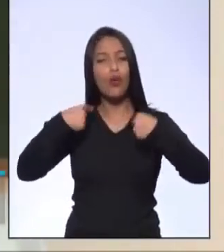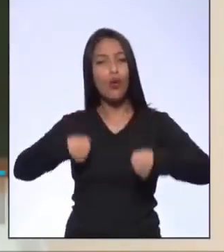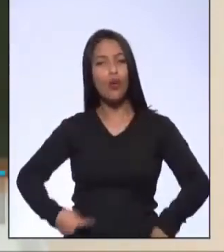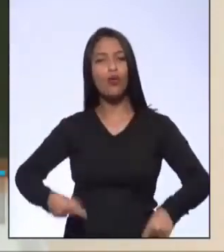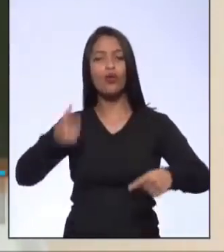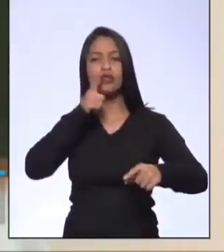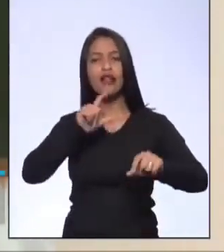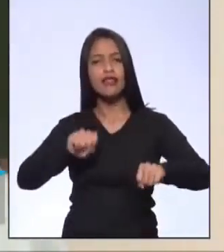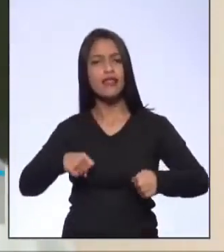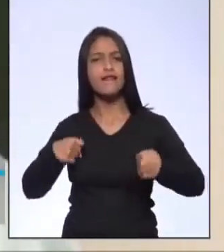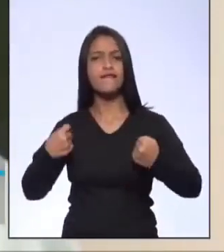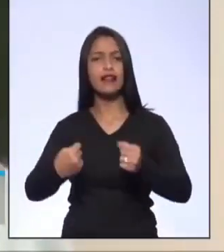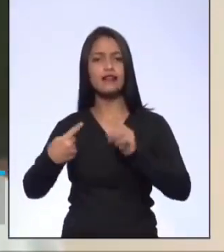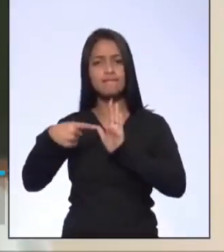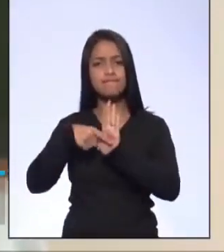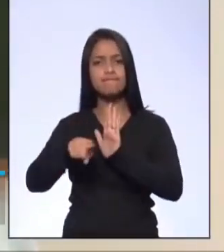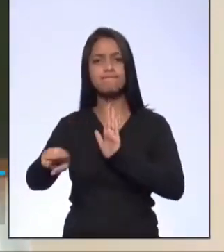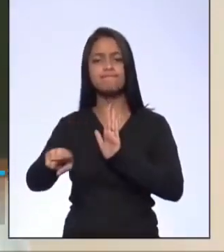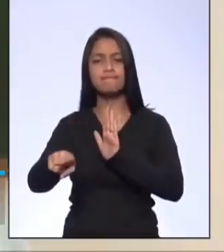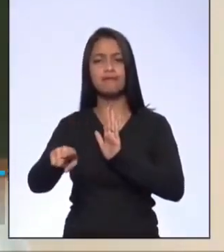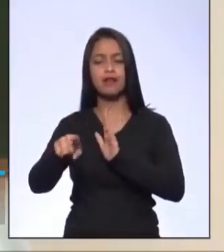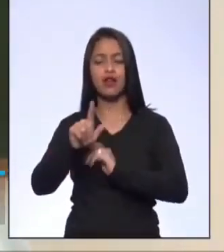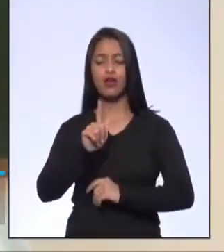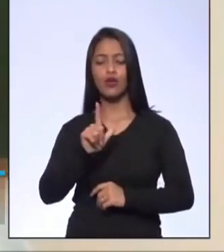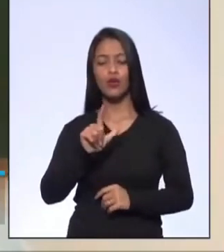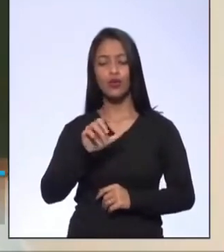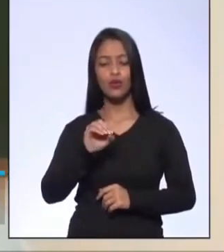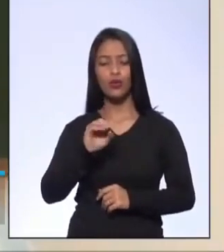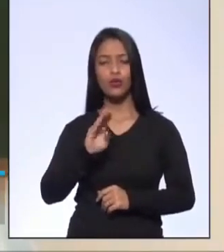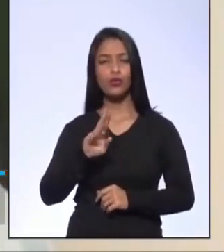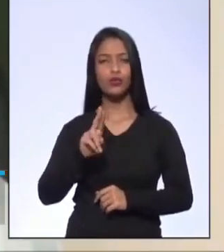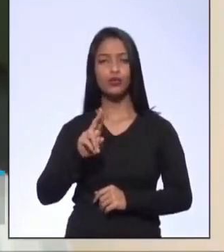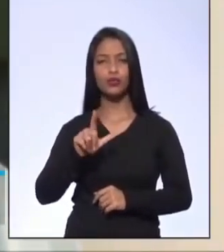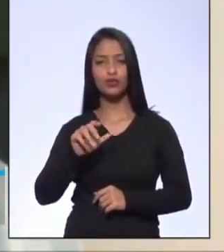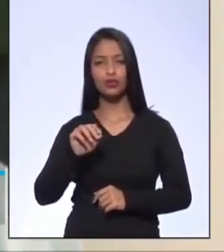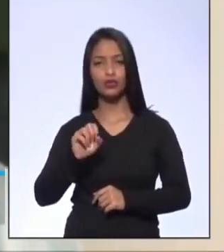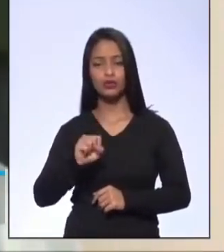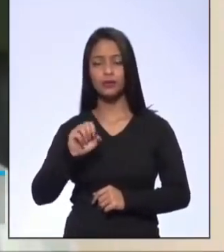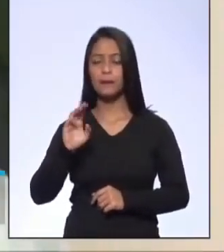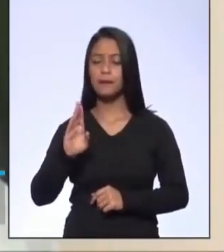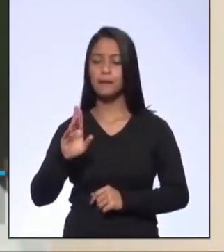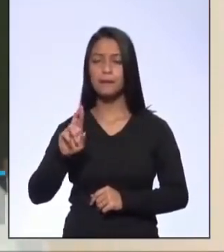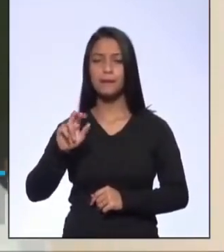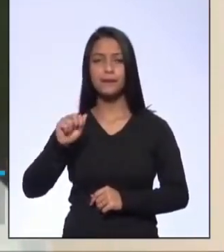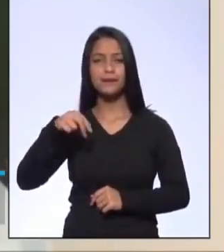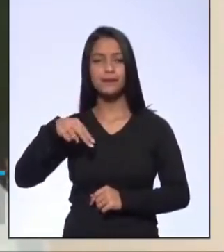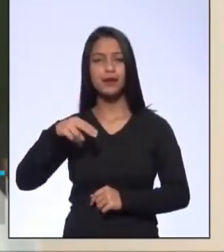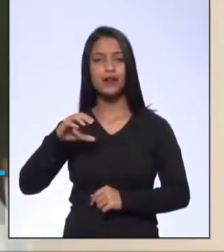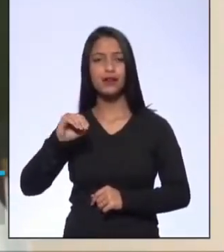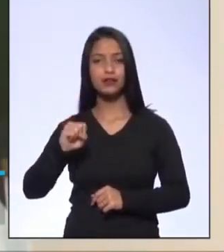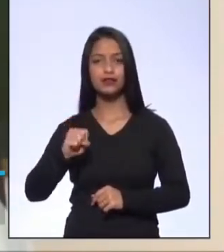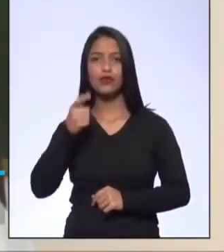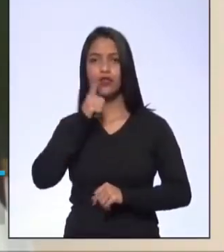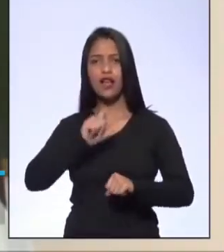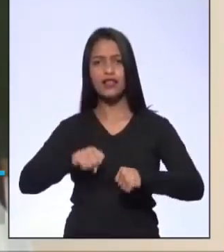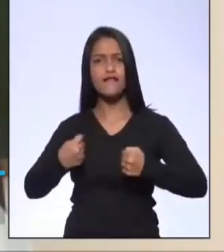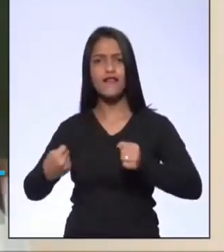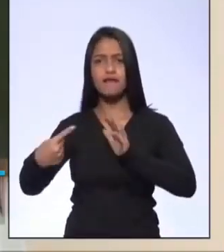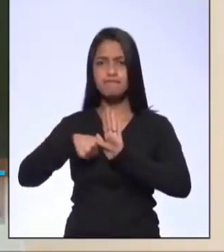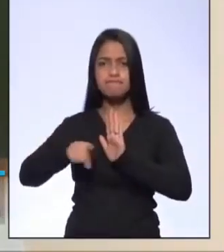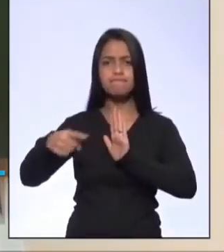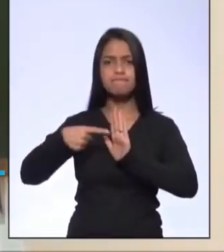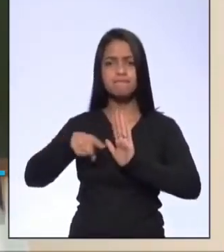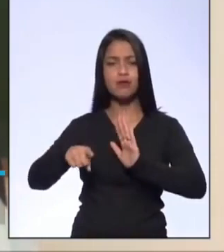corpo. Glóbulos brancos, tá bom? Defesa do seu corpo. Timo, olha a importância dele. A gente está falando aí de